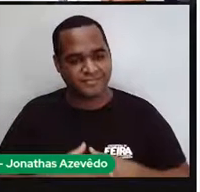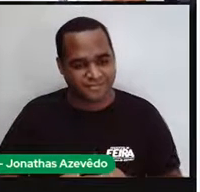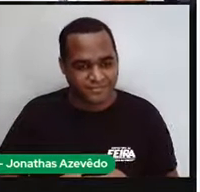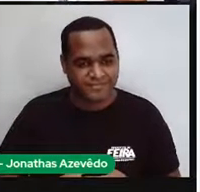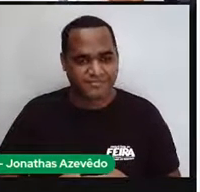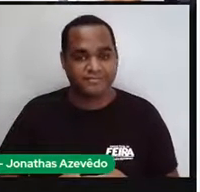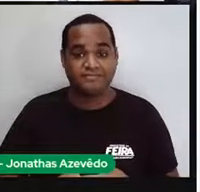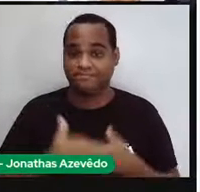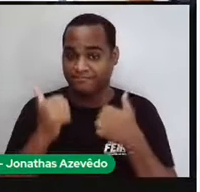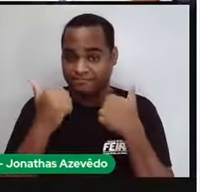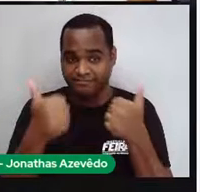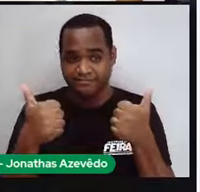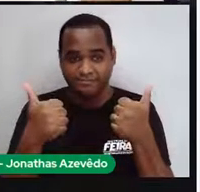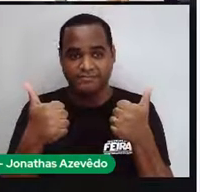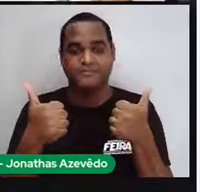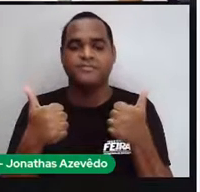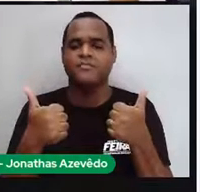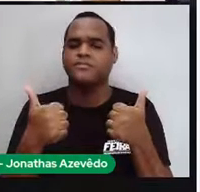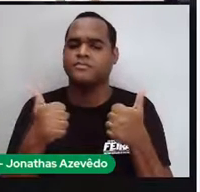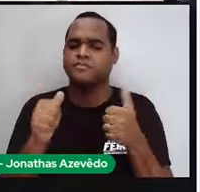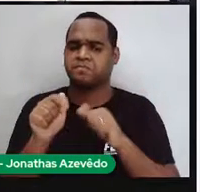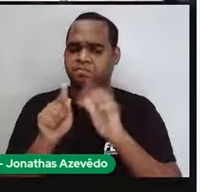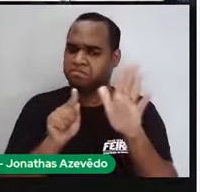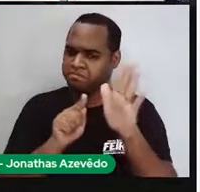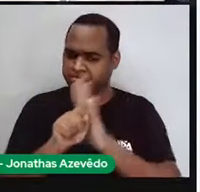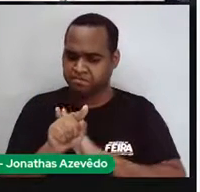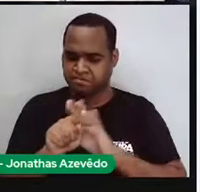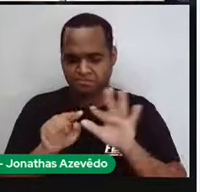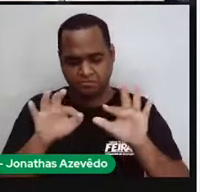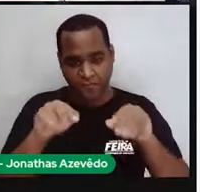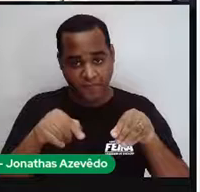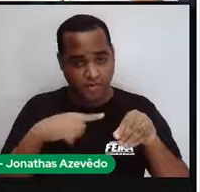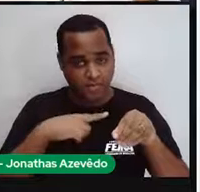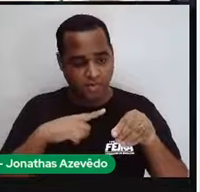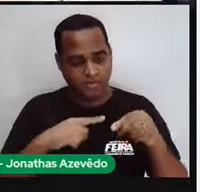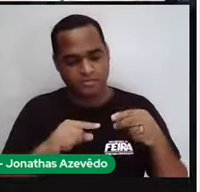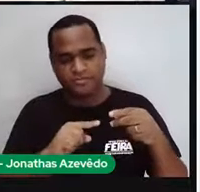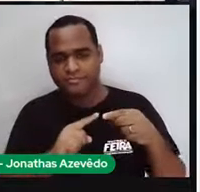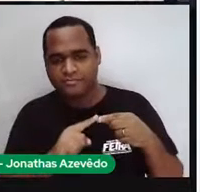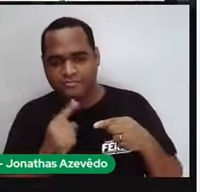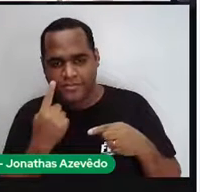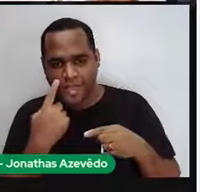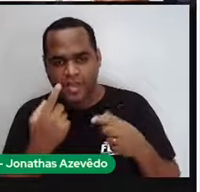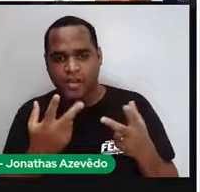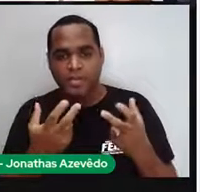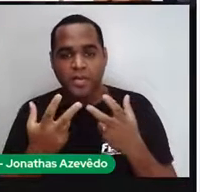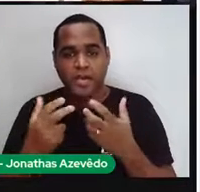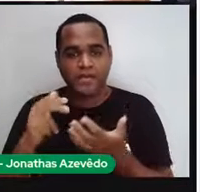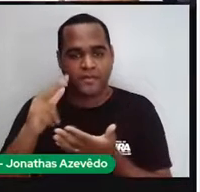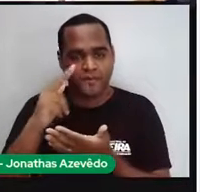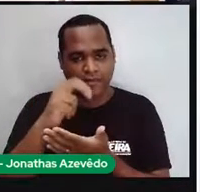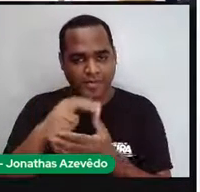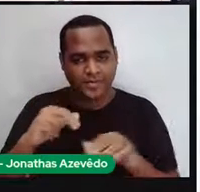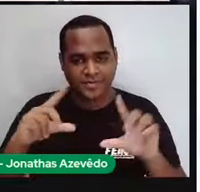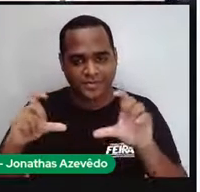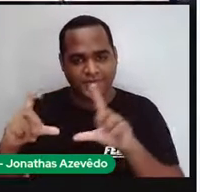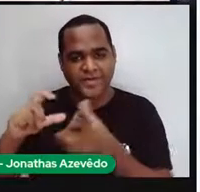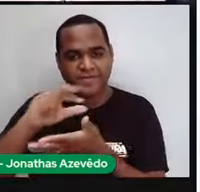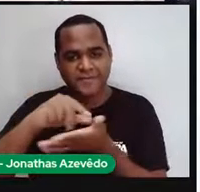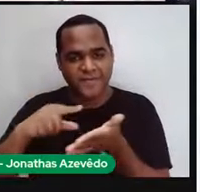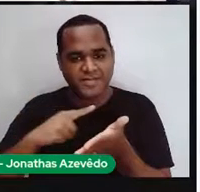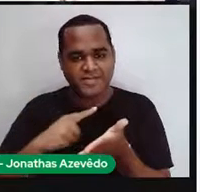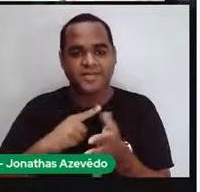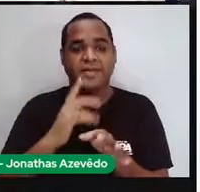Beleza tem uma pergunta sobre isso ali embaixo observando as ilustrações aí